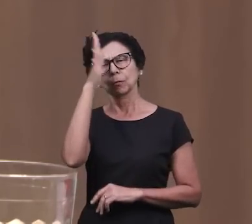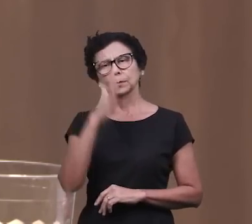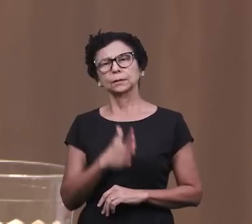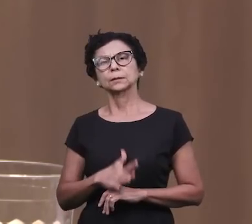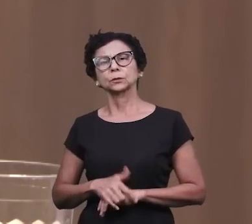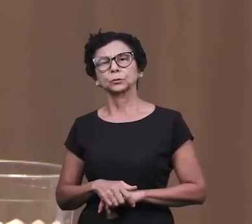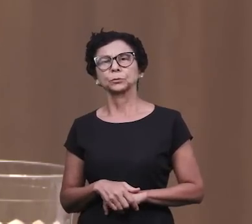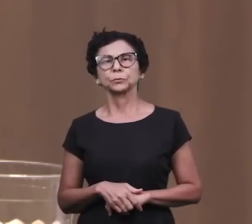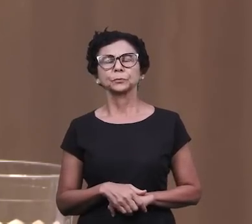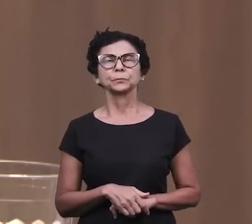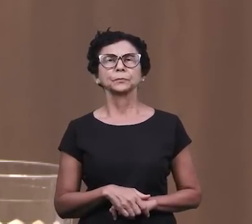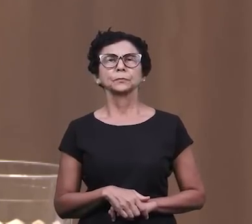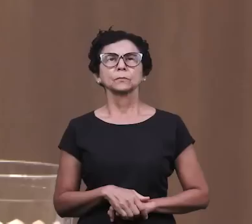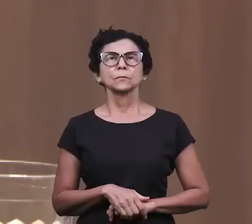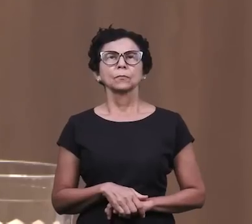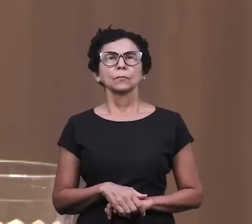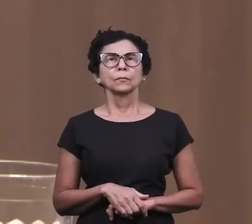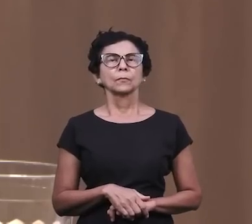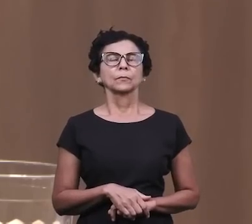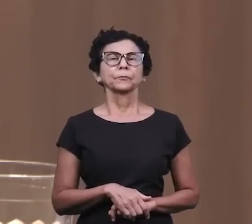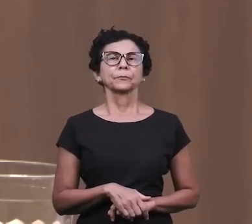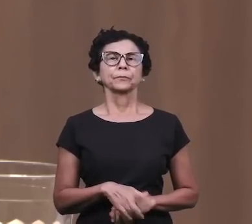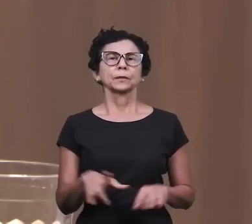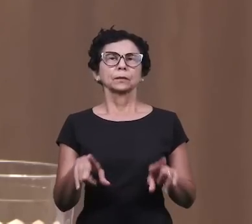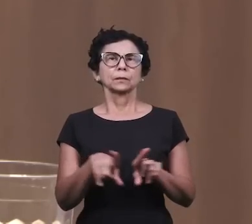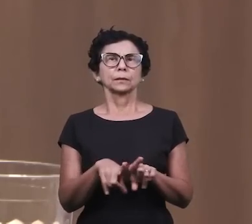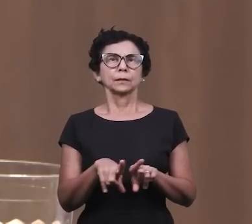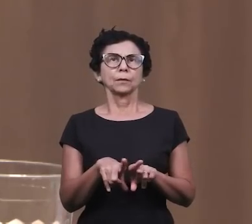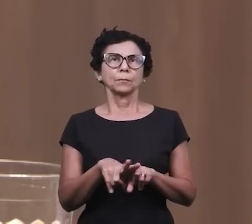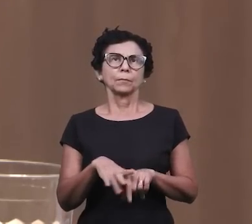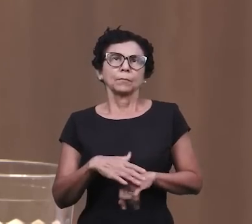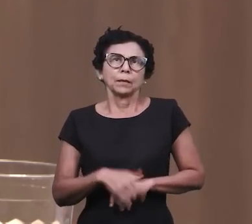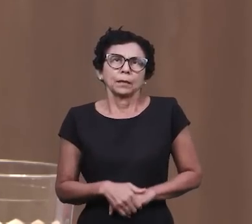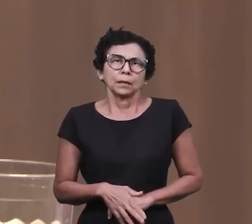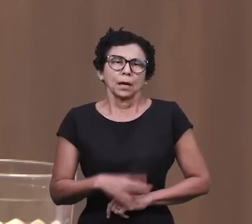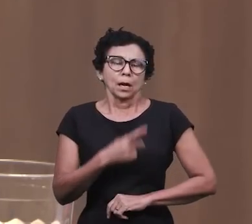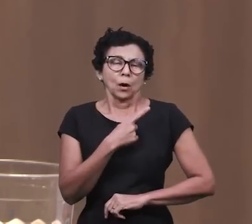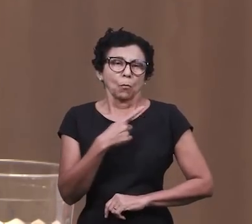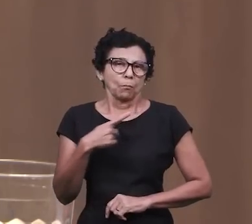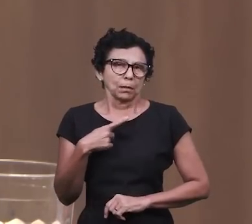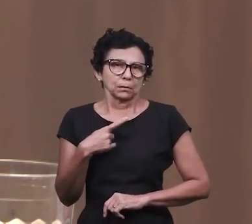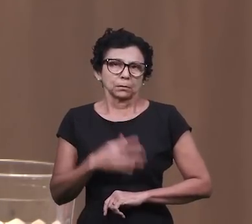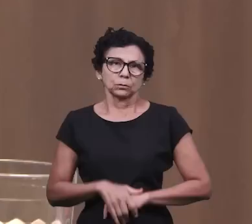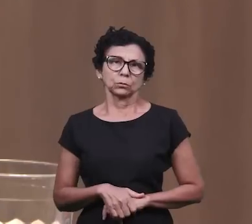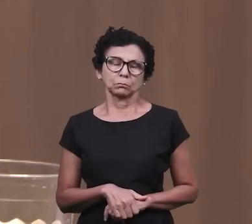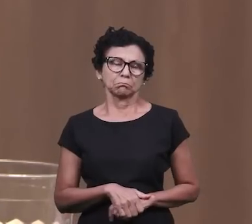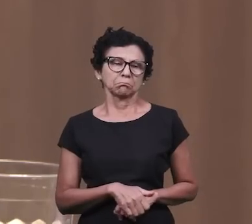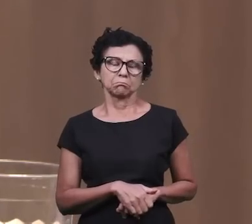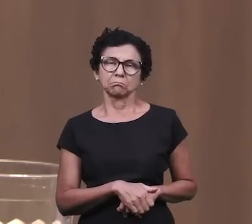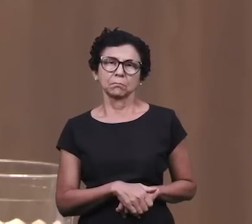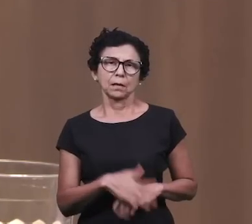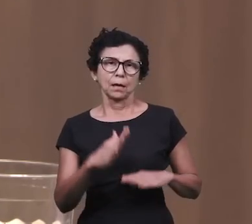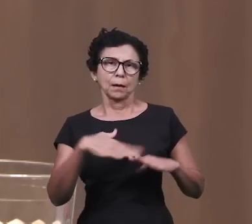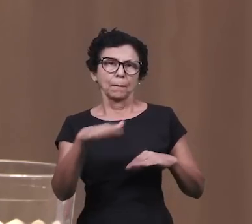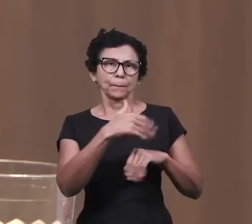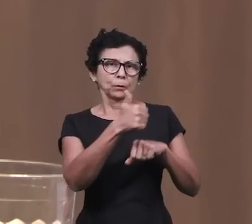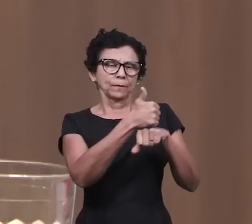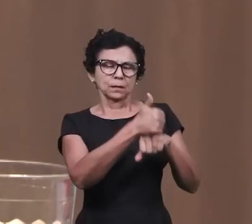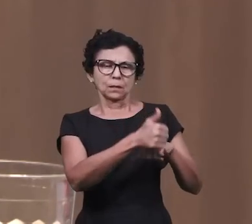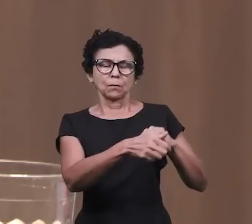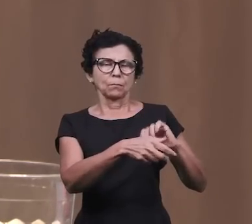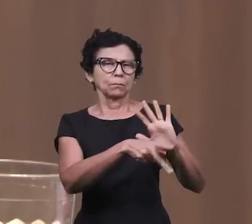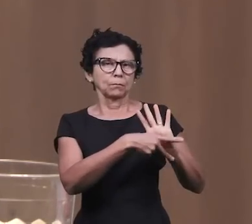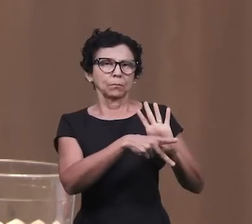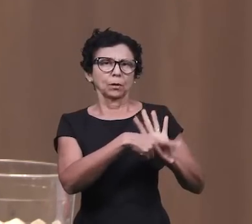Delfim Sula, que ele é um pastor, inclusive, que nem vive profissionalmente. Ele tem a profissão dele, ele não tem ministério